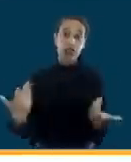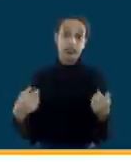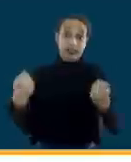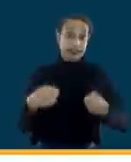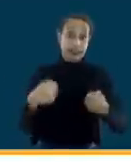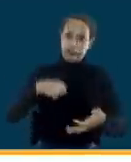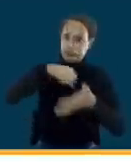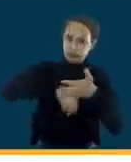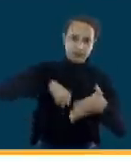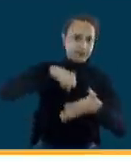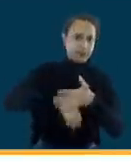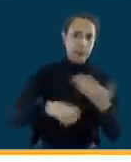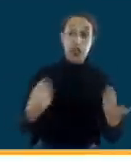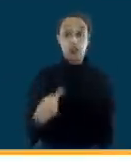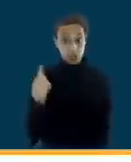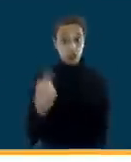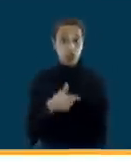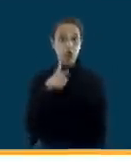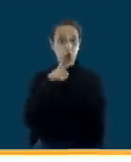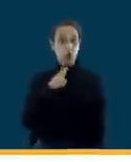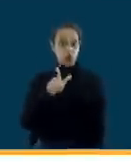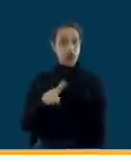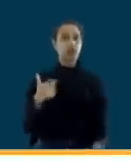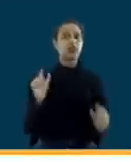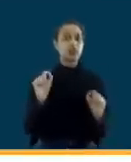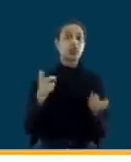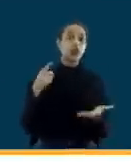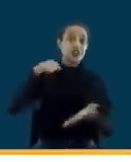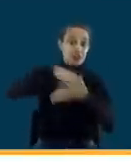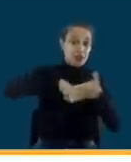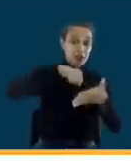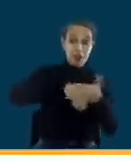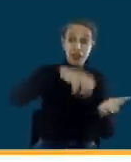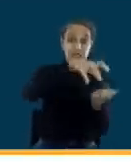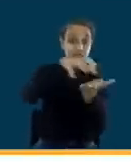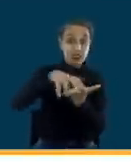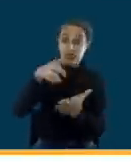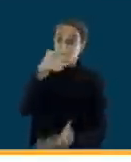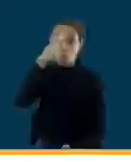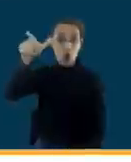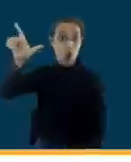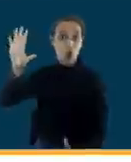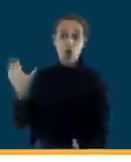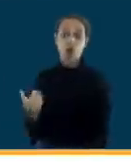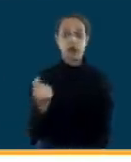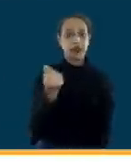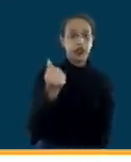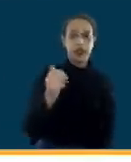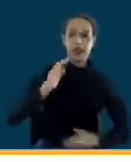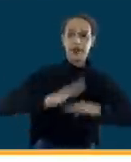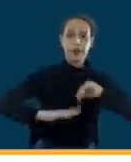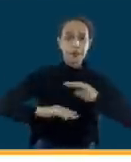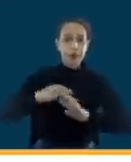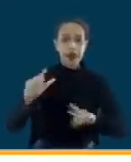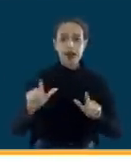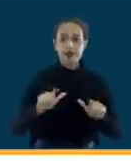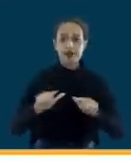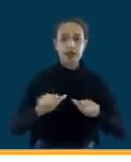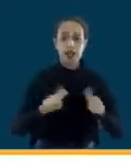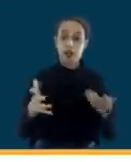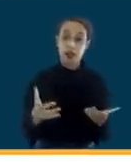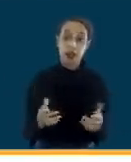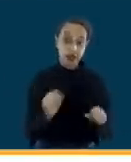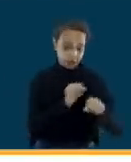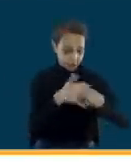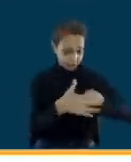porque vamos enfrentar problemas graves em outros setores, na economia, no emprego, a partir dessa história da pandemia, que é algo